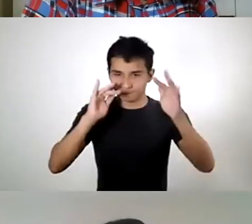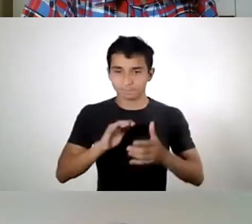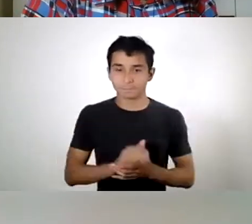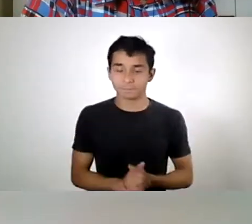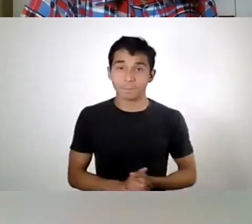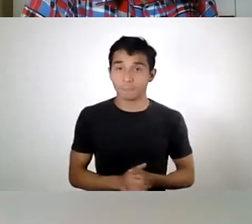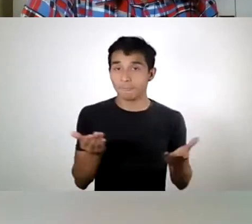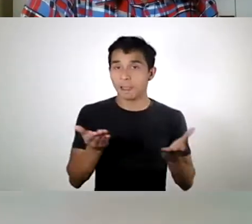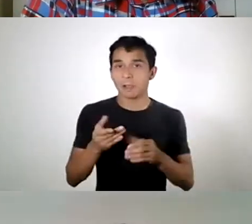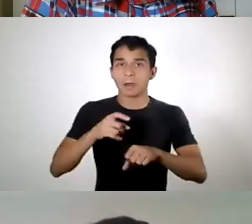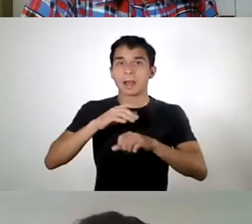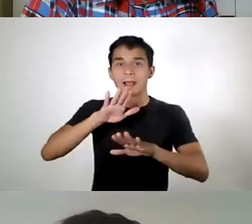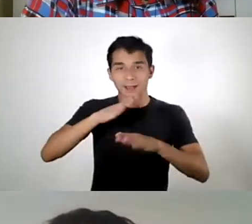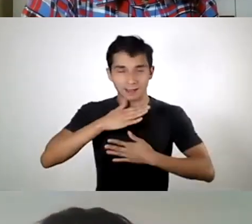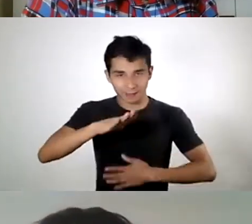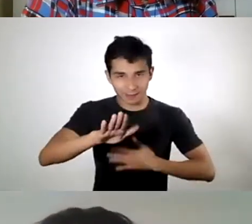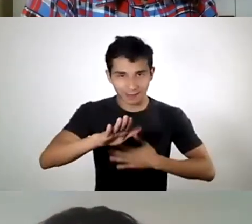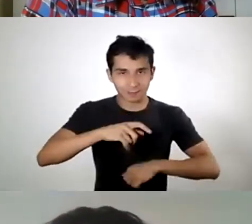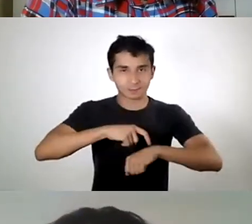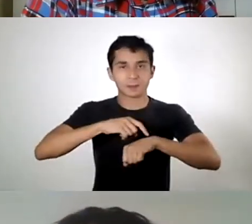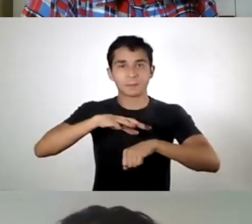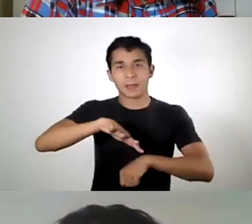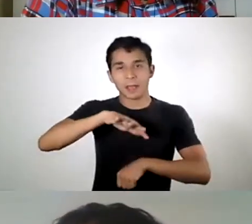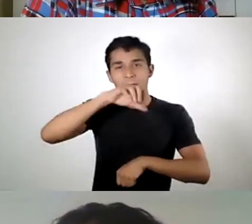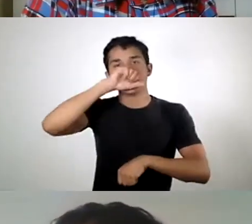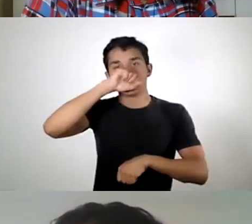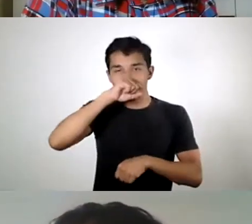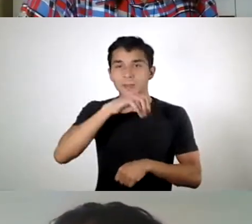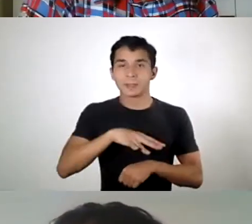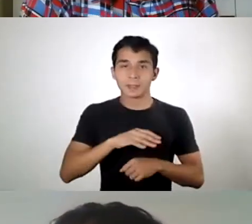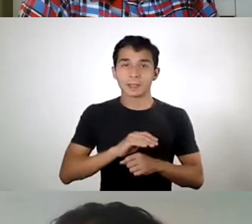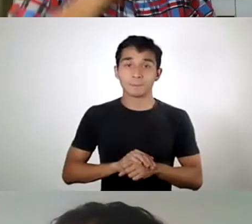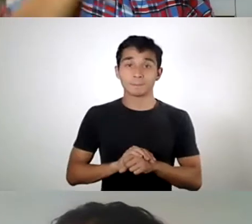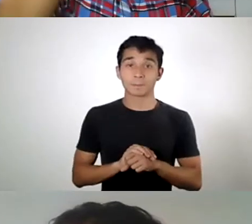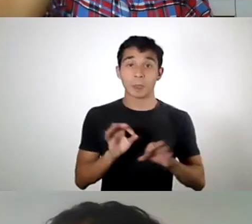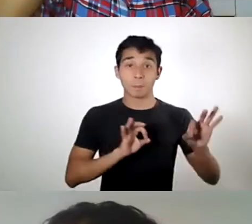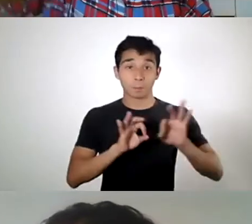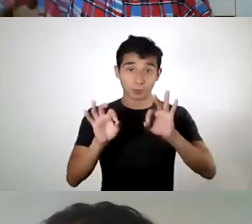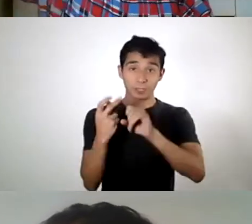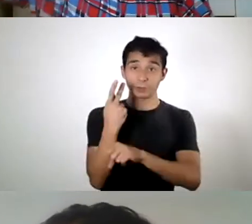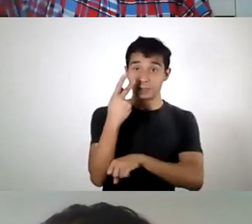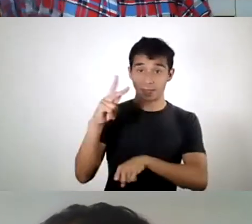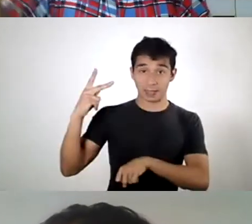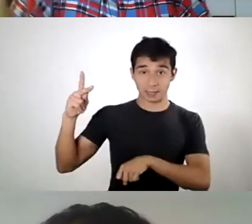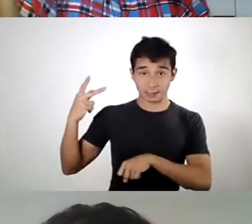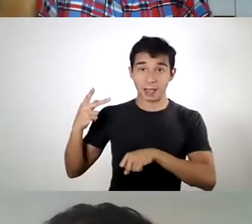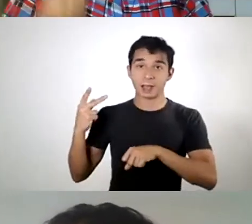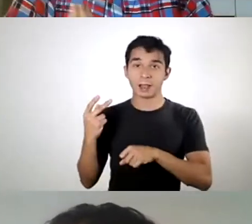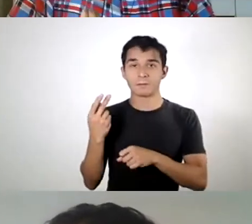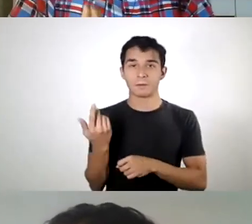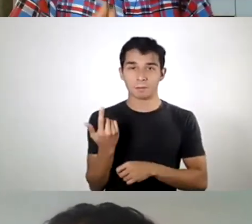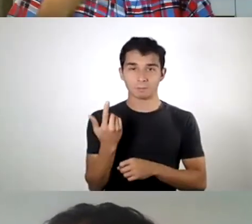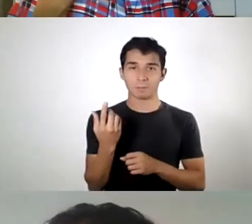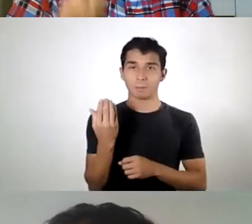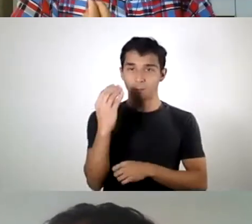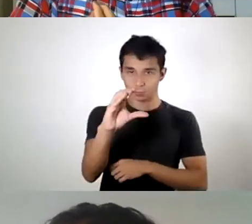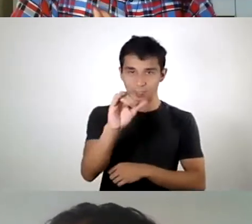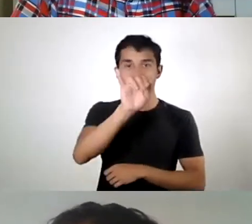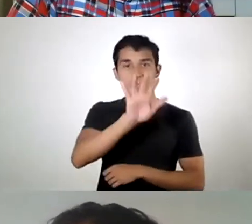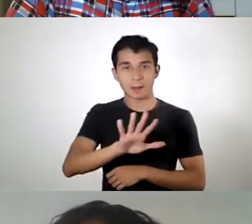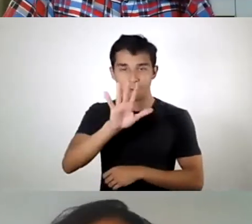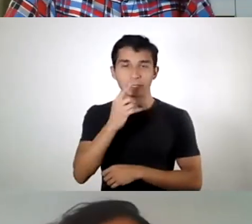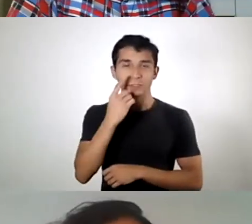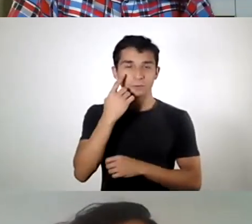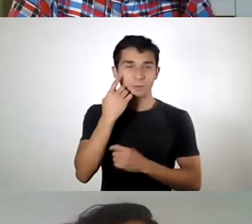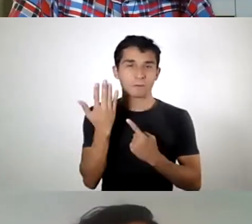aqui algumas mini bios dessas autoras que especificamente são autoras quilombolas do Vale do